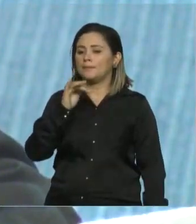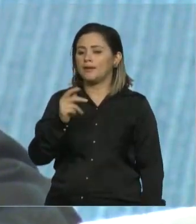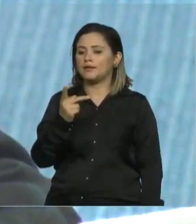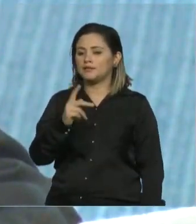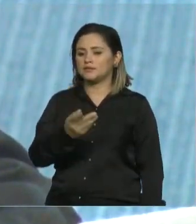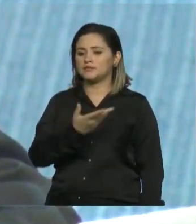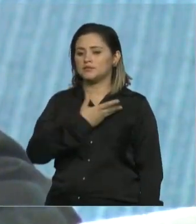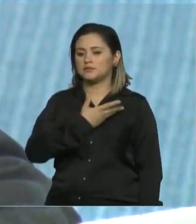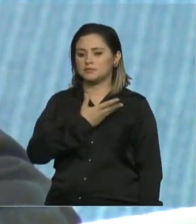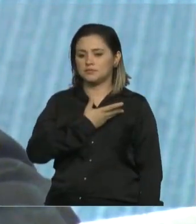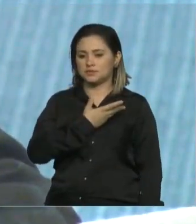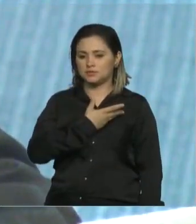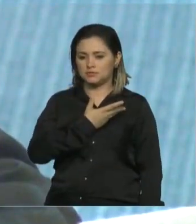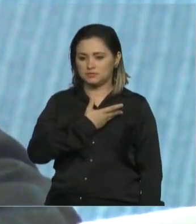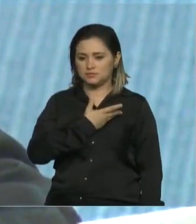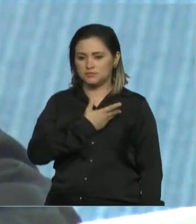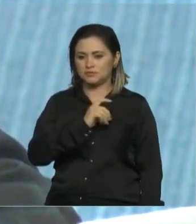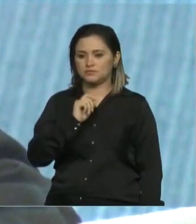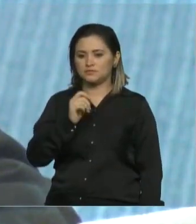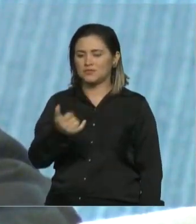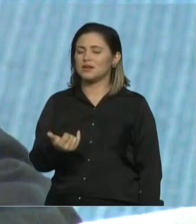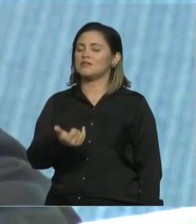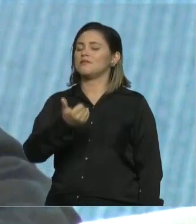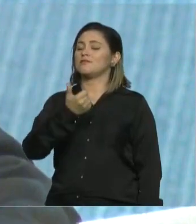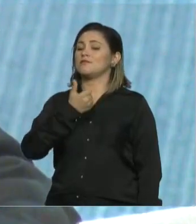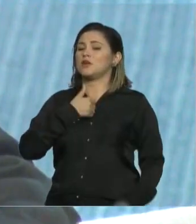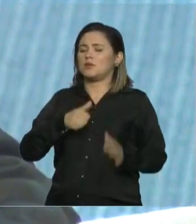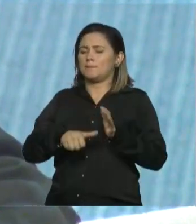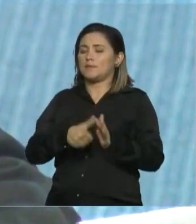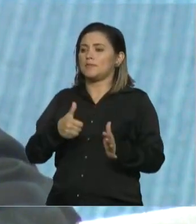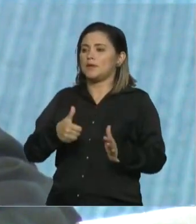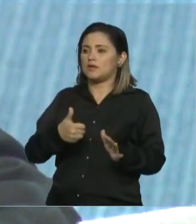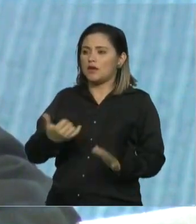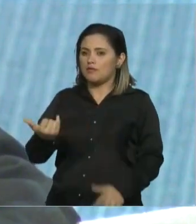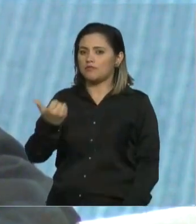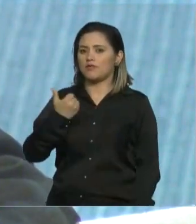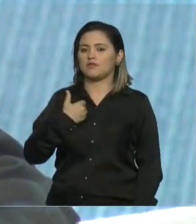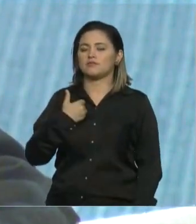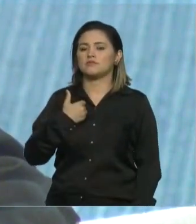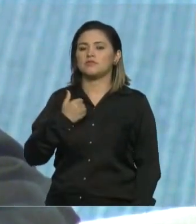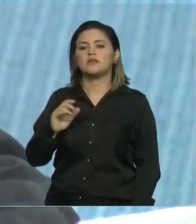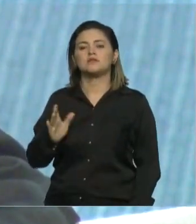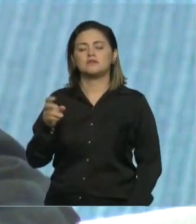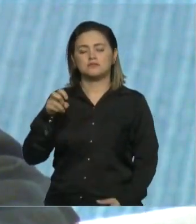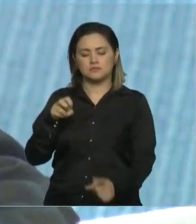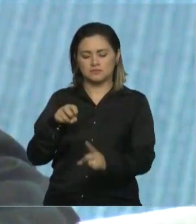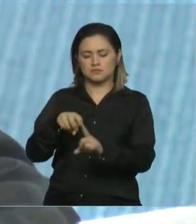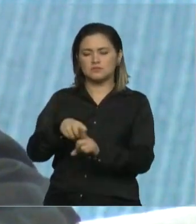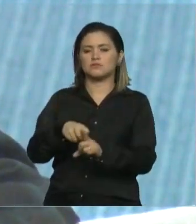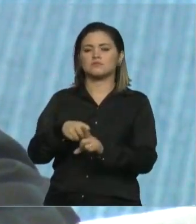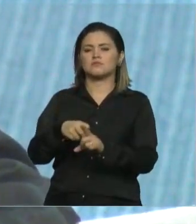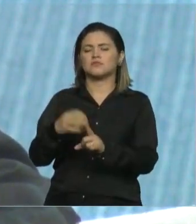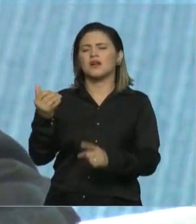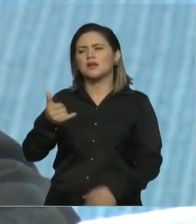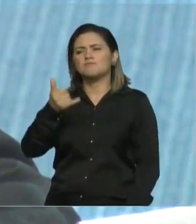que foi quem primeiro me deu notícia. Logo após o acidente, foi quem primeiro me ligou me dando essa